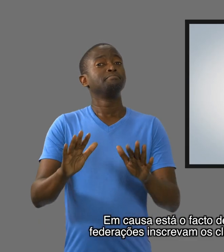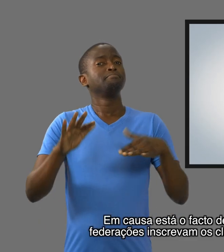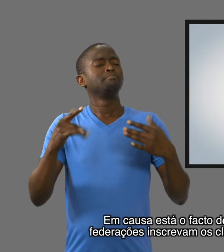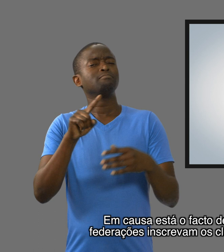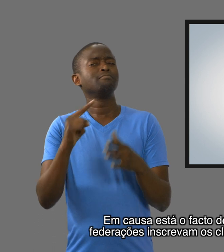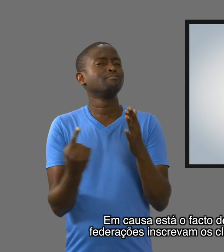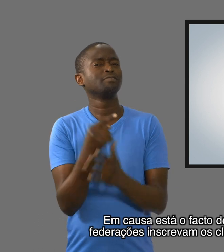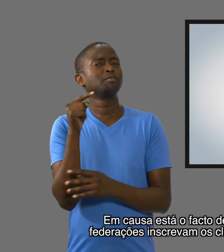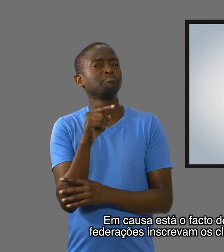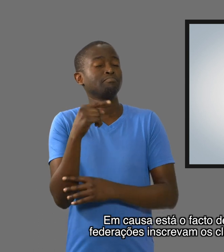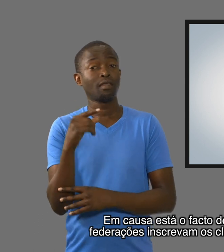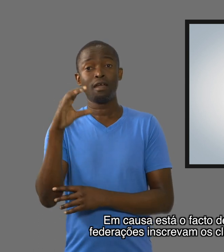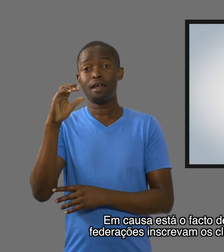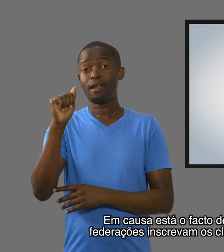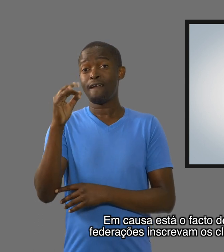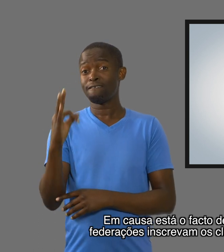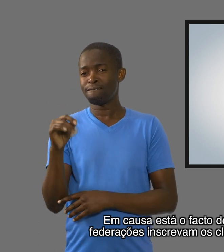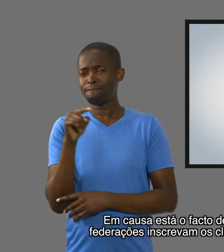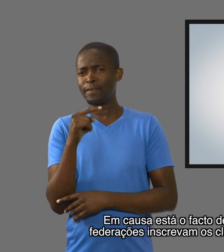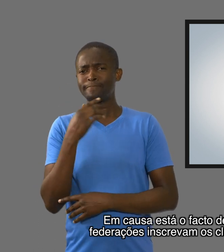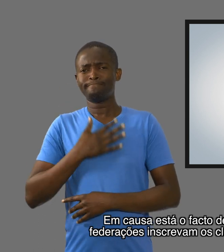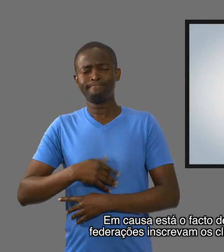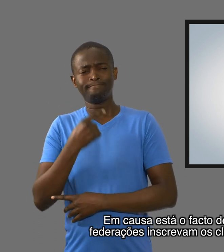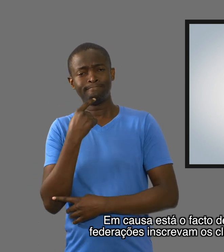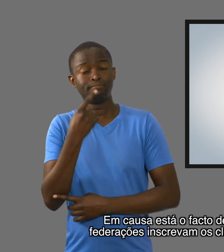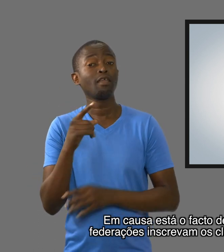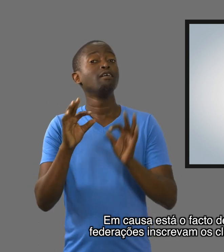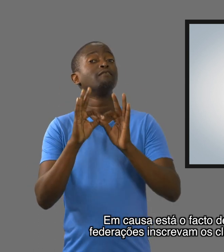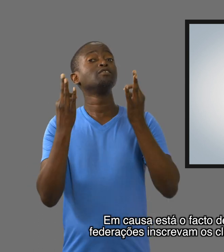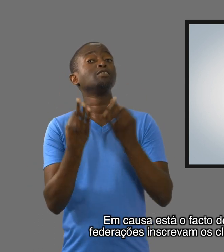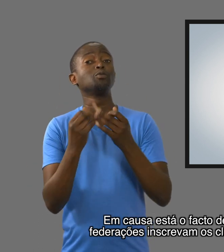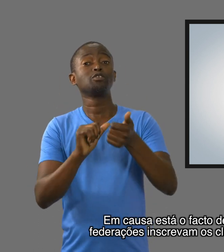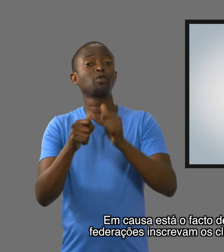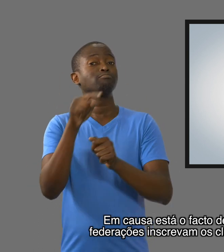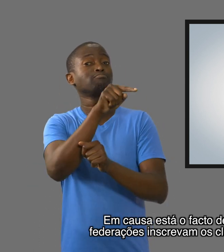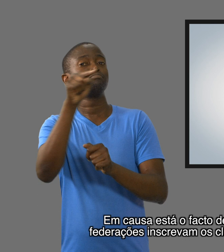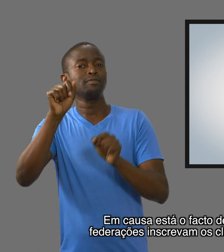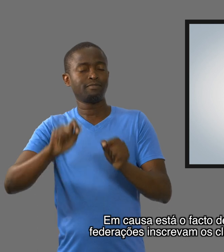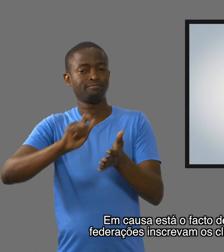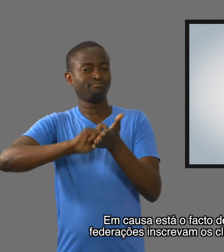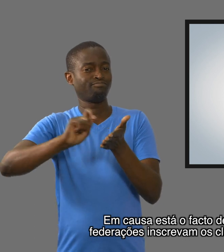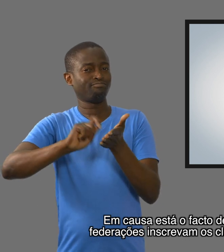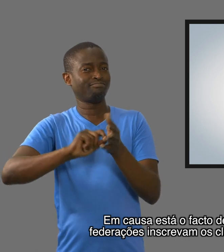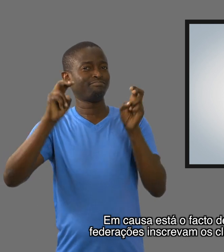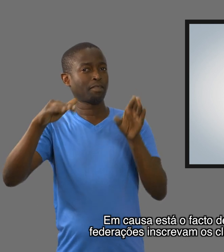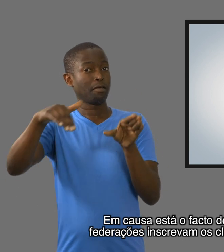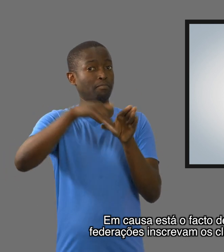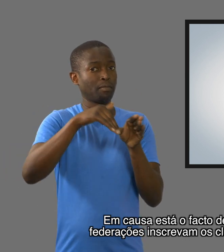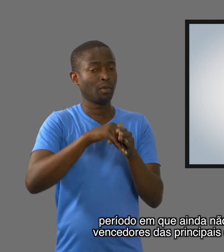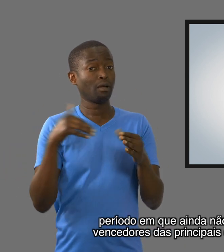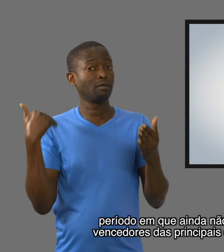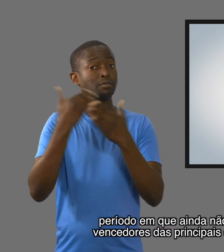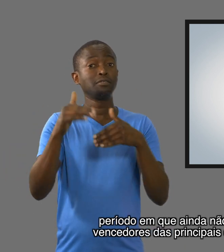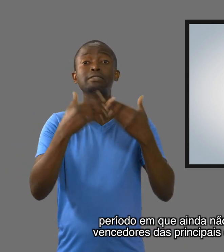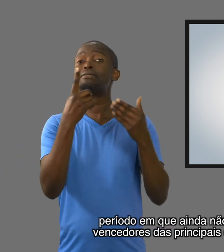Em causa está o fato de a CAF exigir que as federações inscrevam os clubes até 17 de